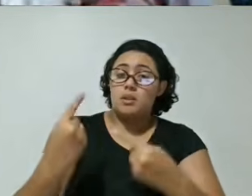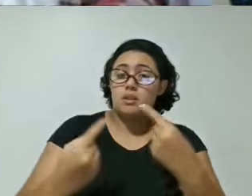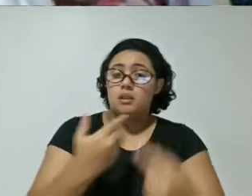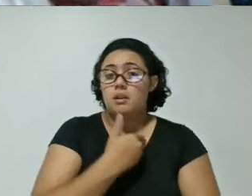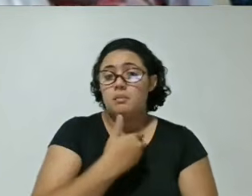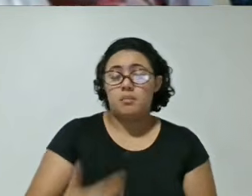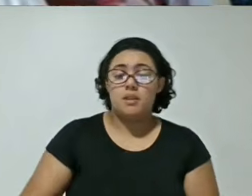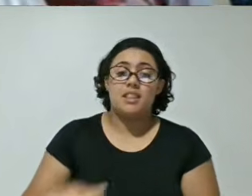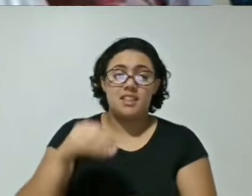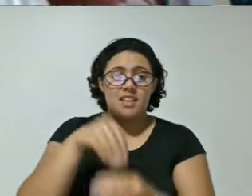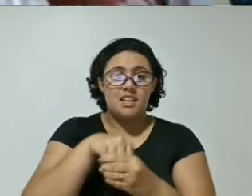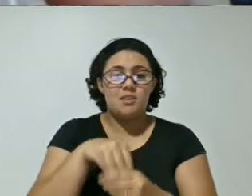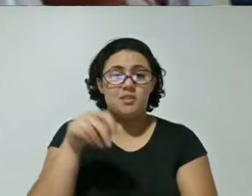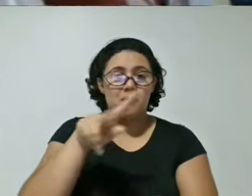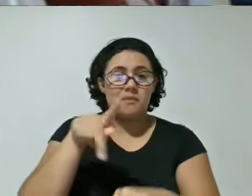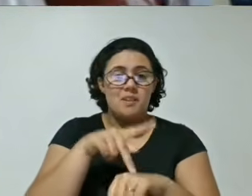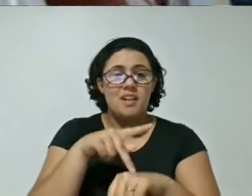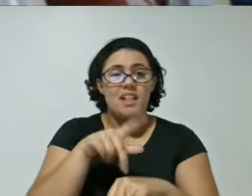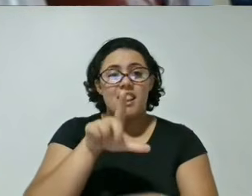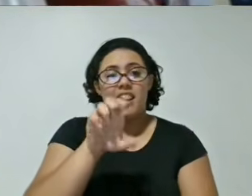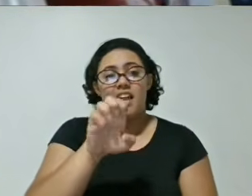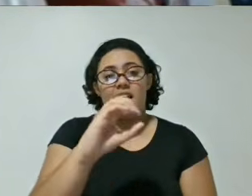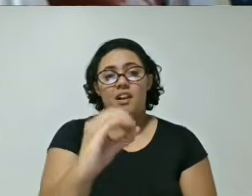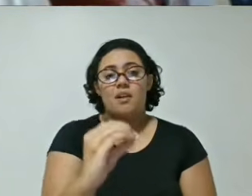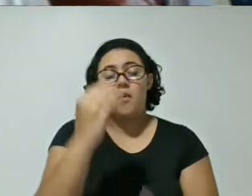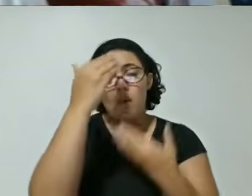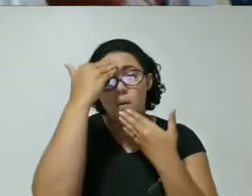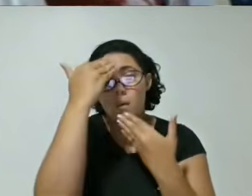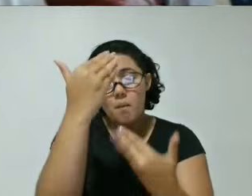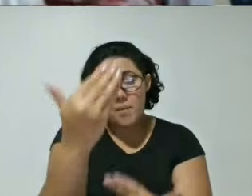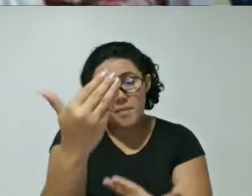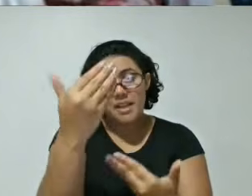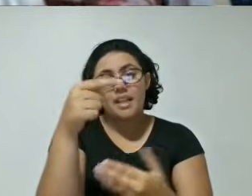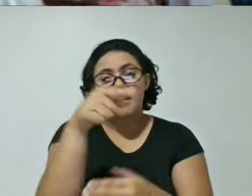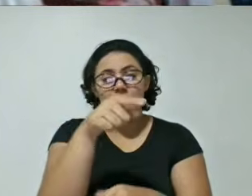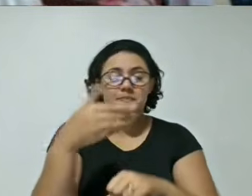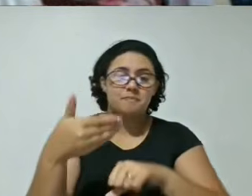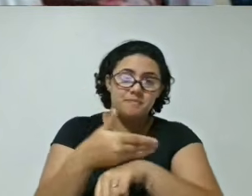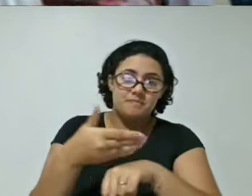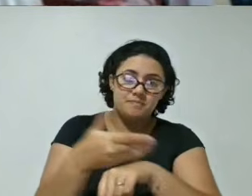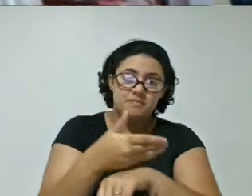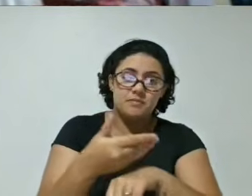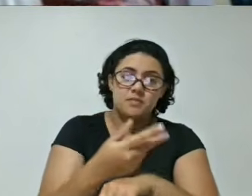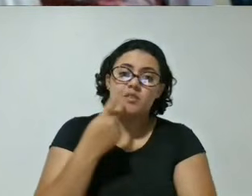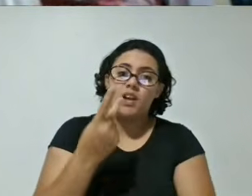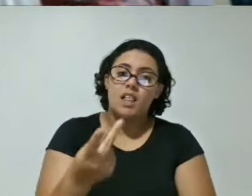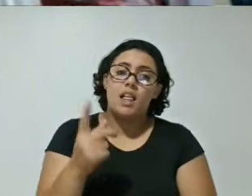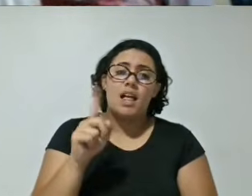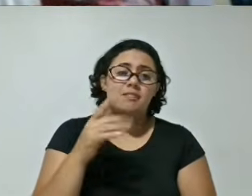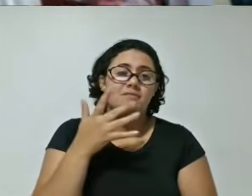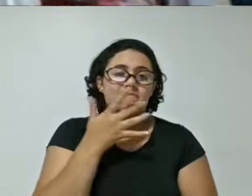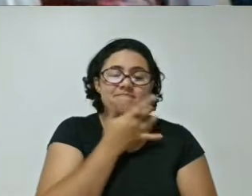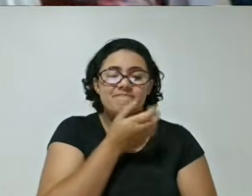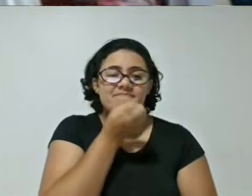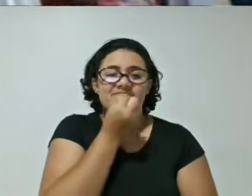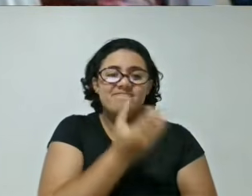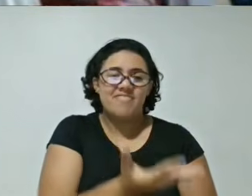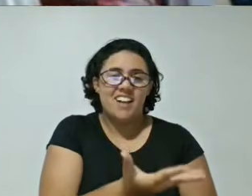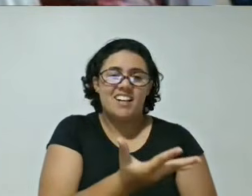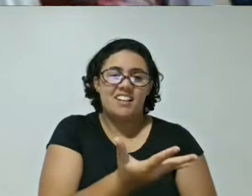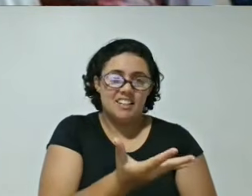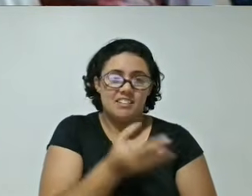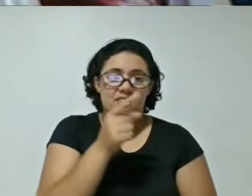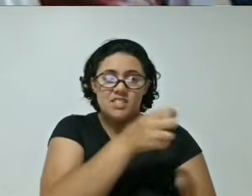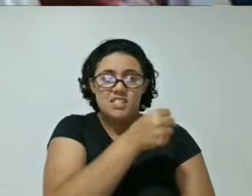do nosso país. Léo, agradecer demais a sua participação, dizer que foi muito gostoso, muito enriquecedor. Você